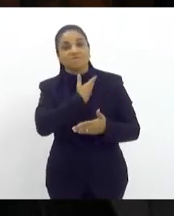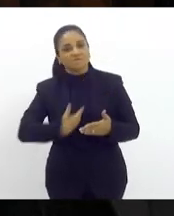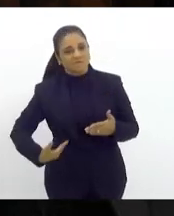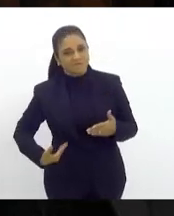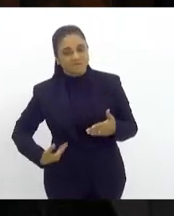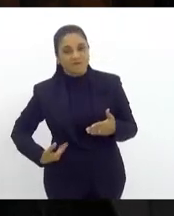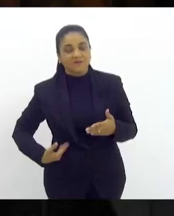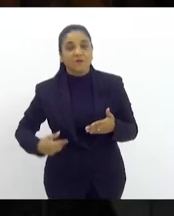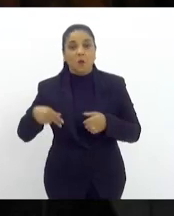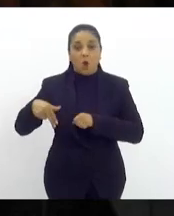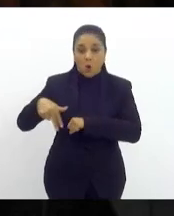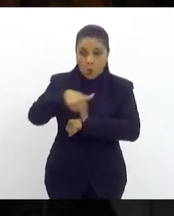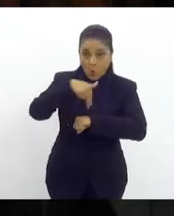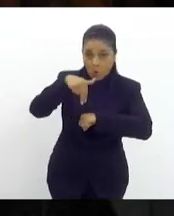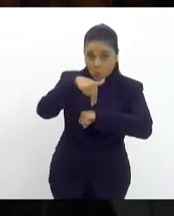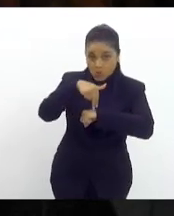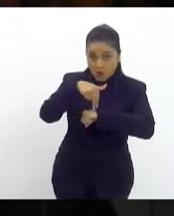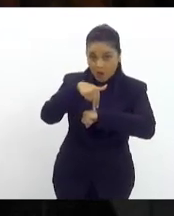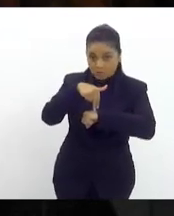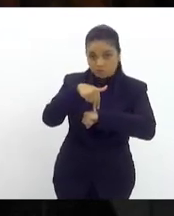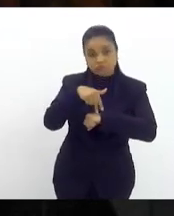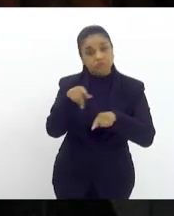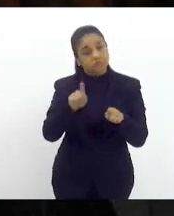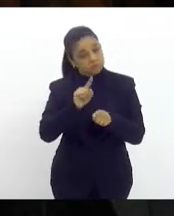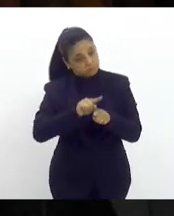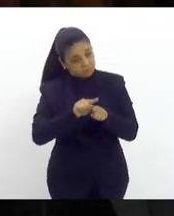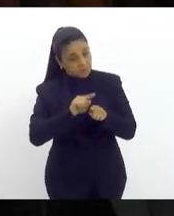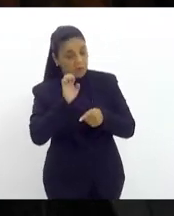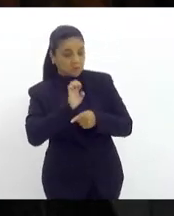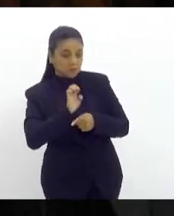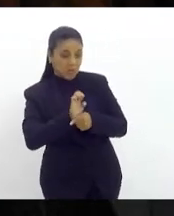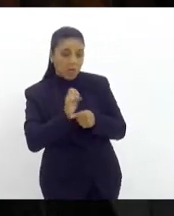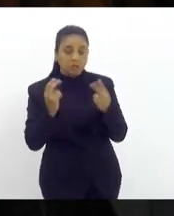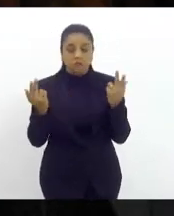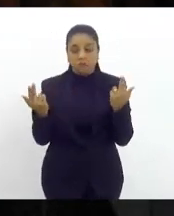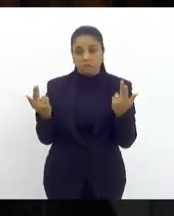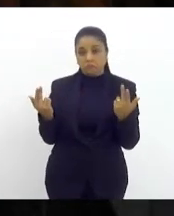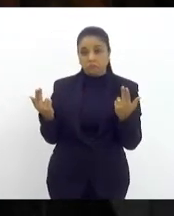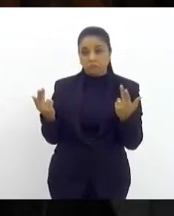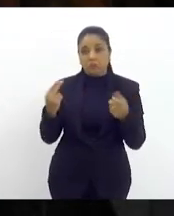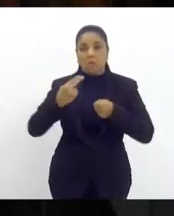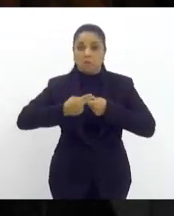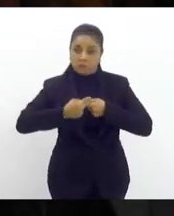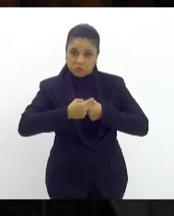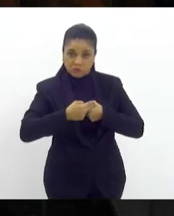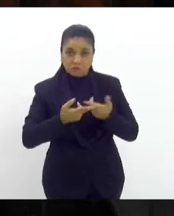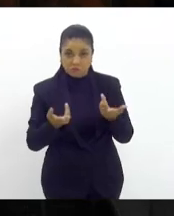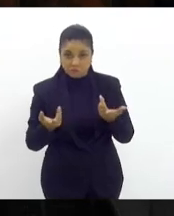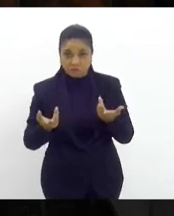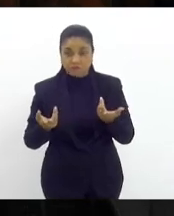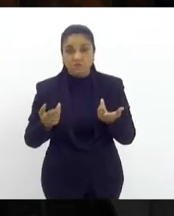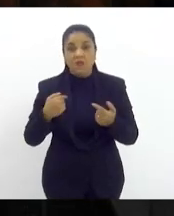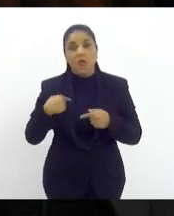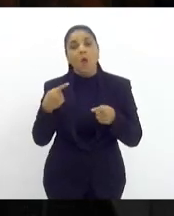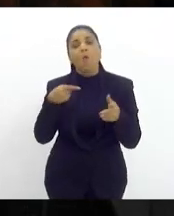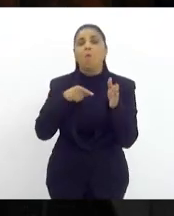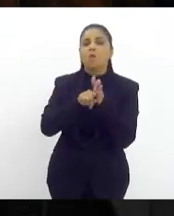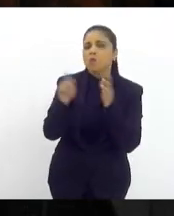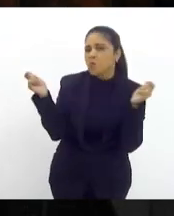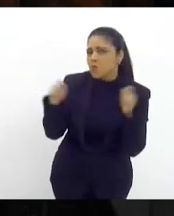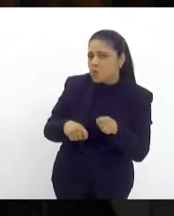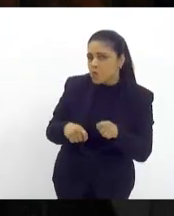União vale para os estados e municípios Aí eu pergunto é possível